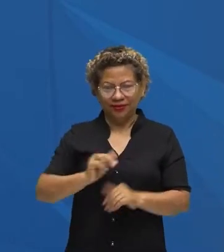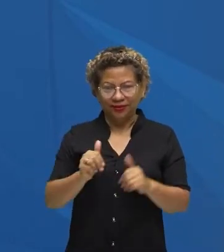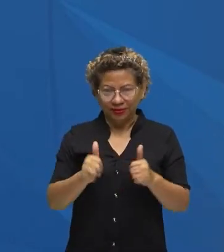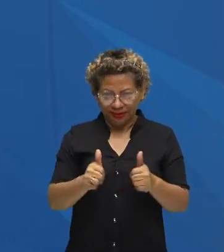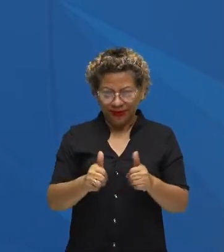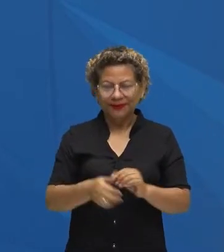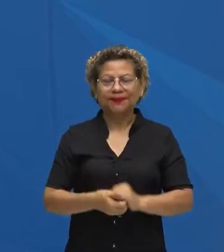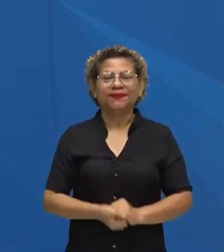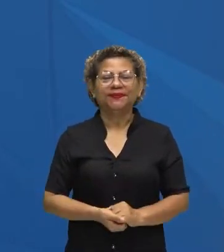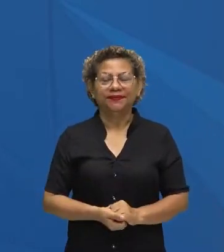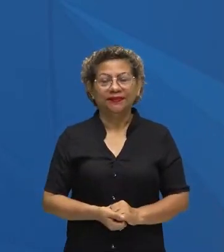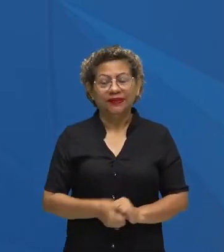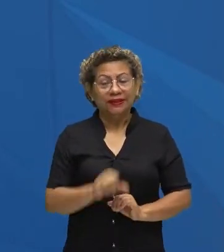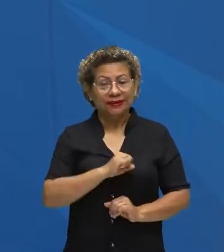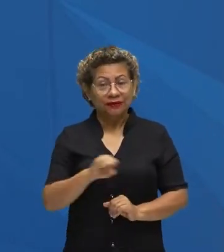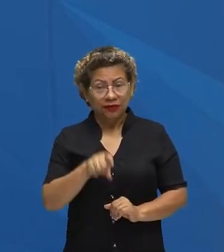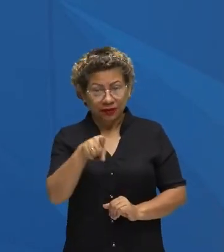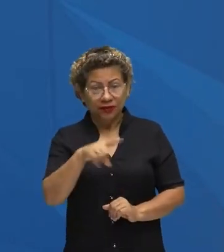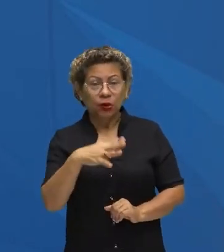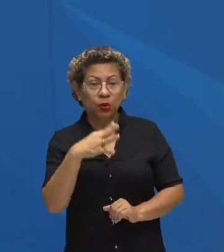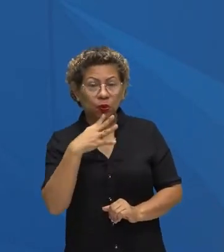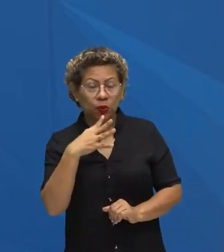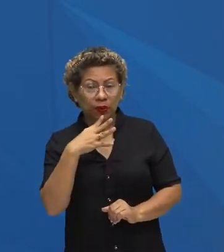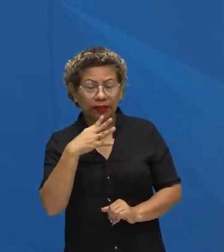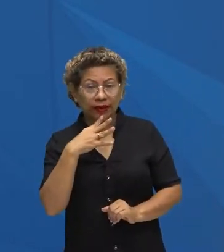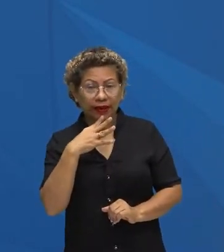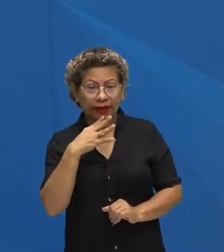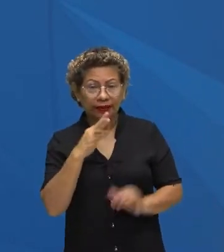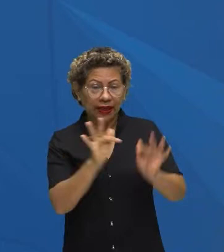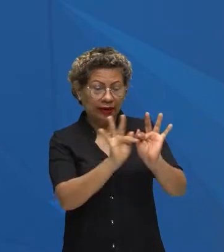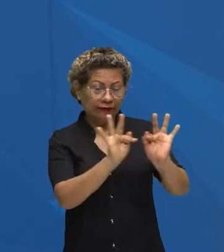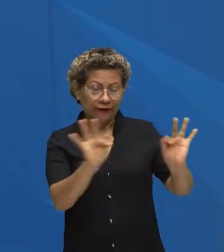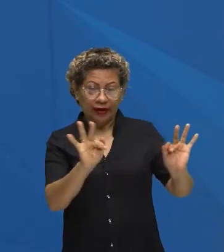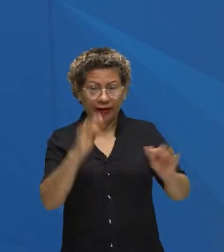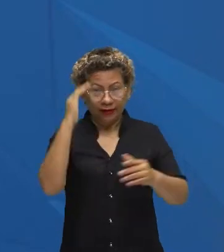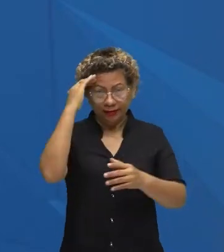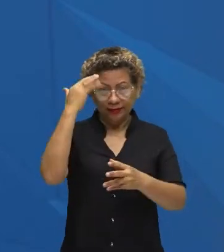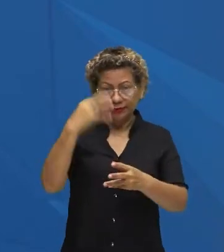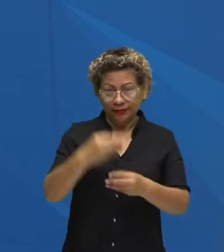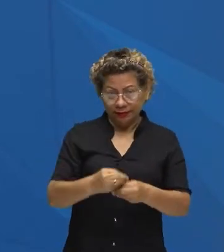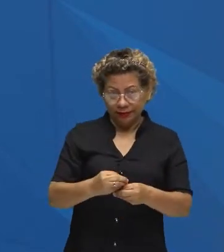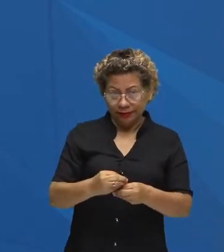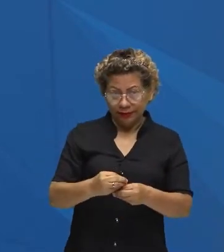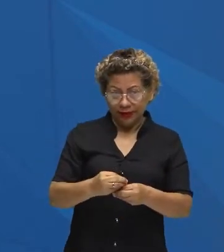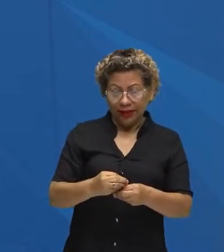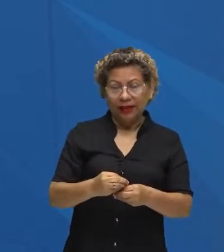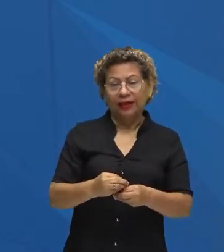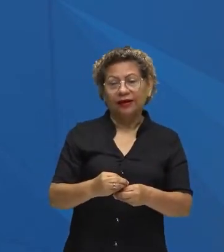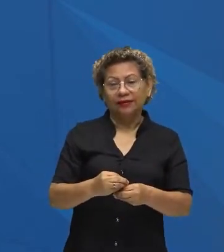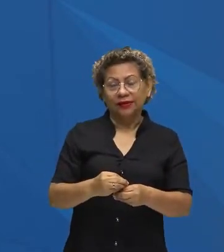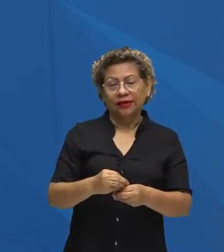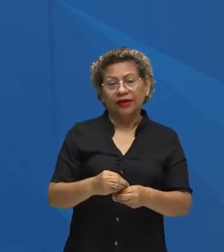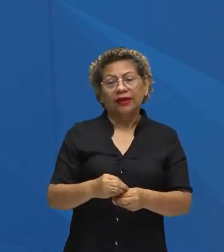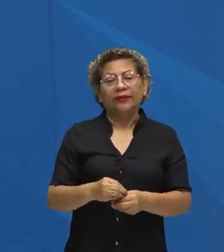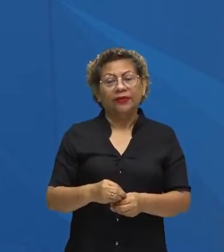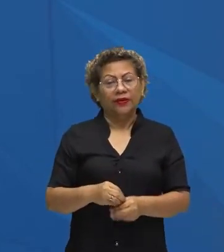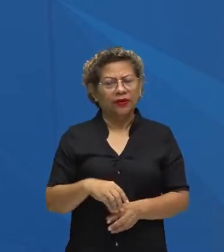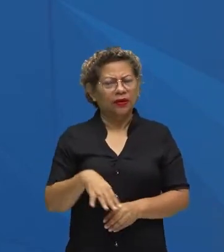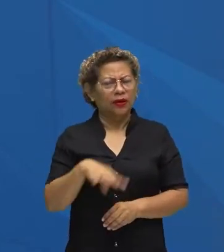algum ditado popular? E olha só, o nome popular remete aí, né, que ele é bastante